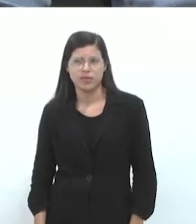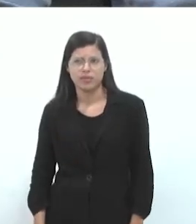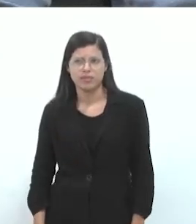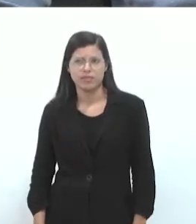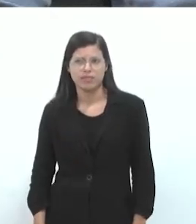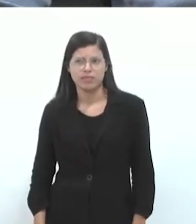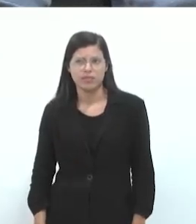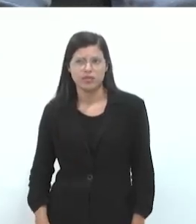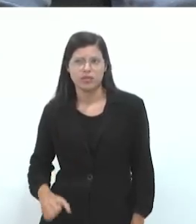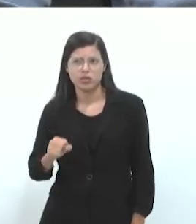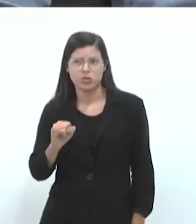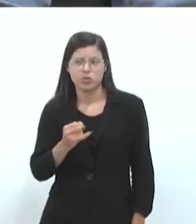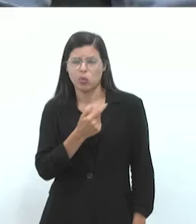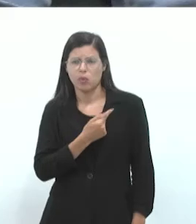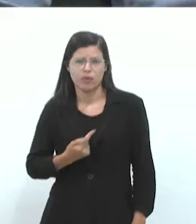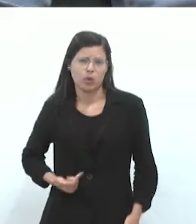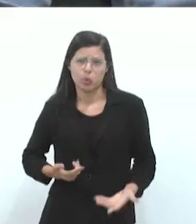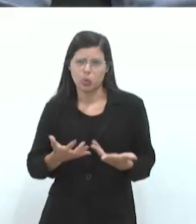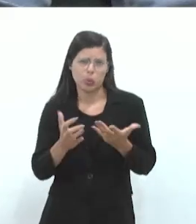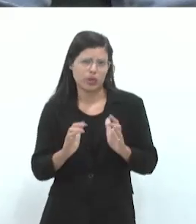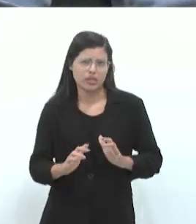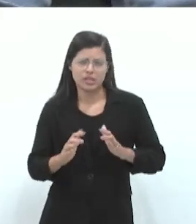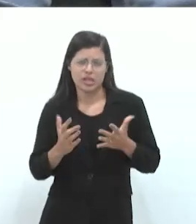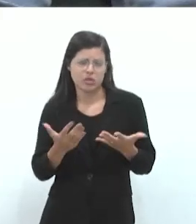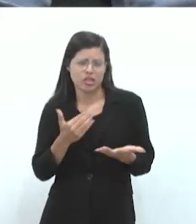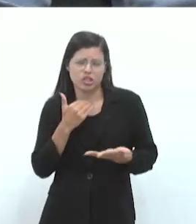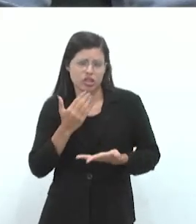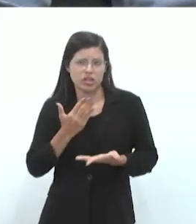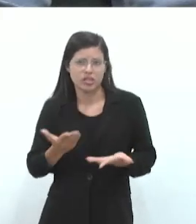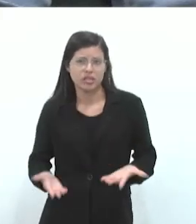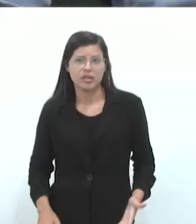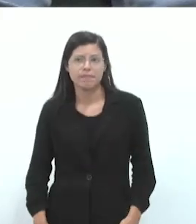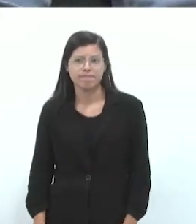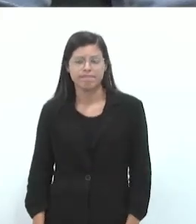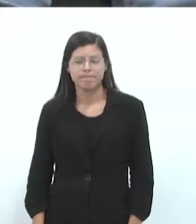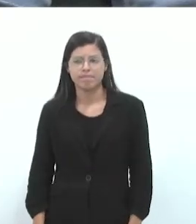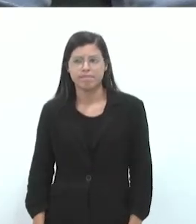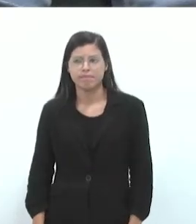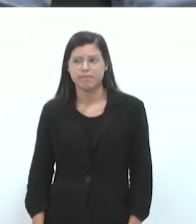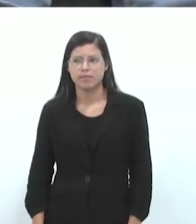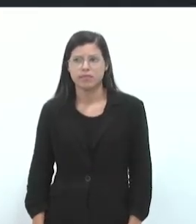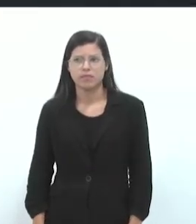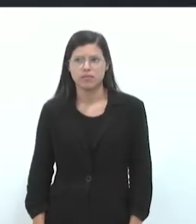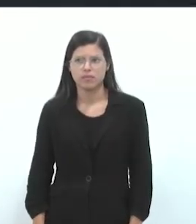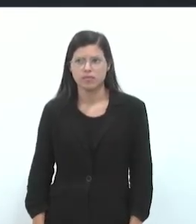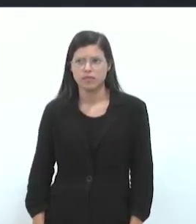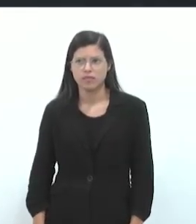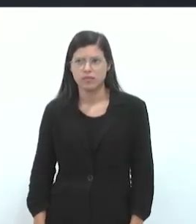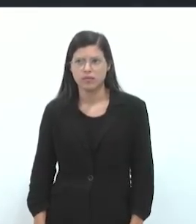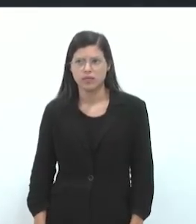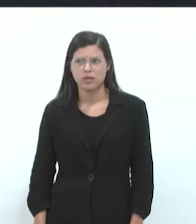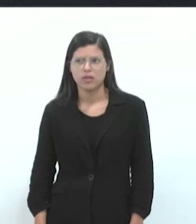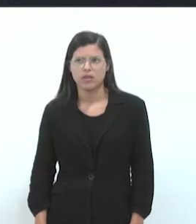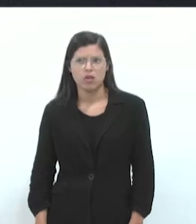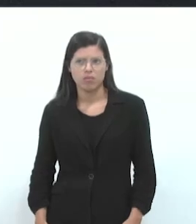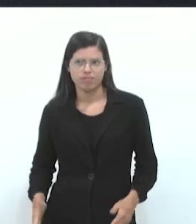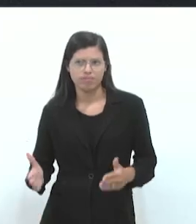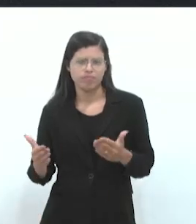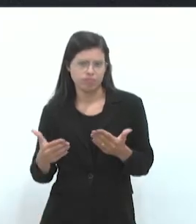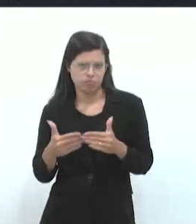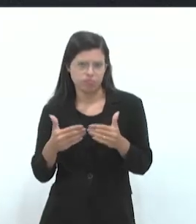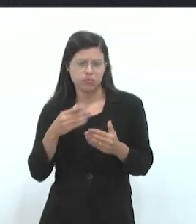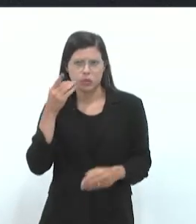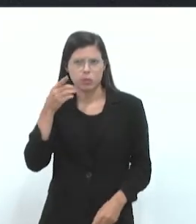Se o governador não quiser, não manda nada. Imagina a TIS. Imagina a Perfeito. TIS. Então, faço minhas as palavras do deputado Luiz Paulo, que a gente